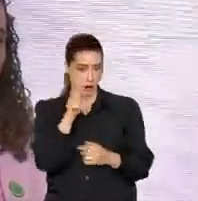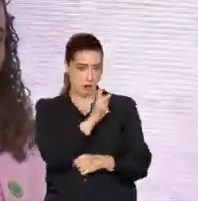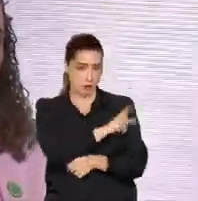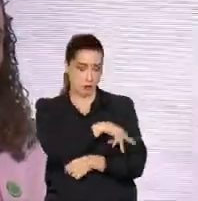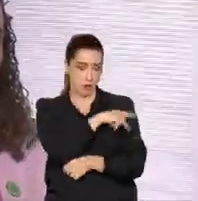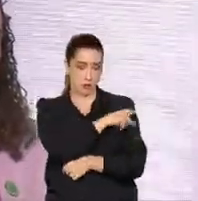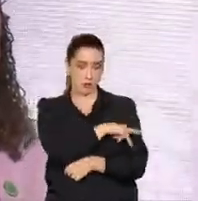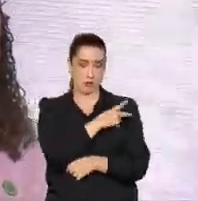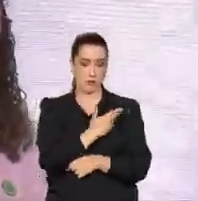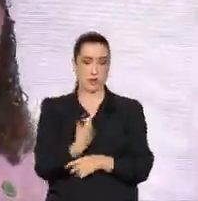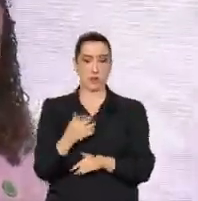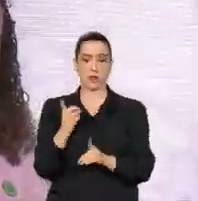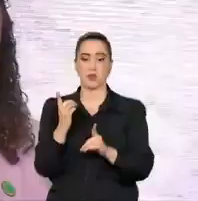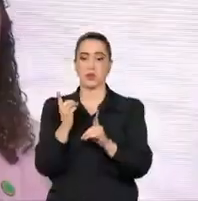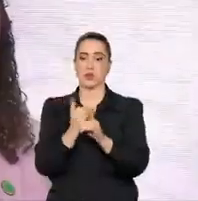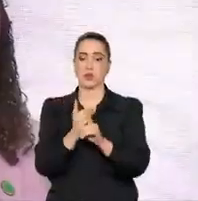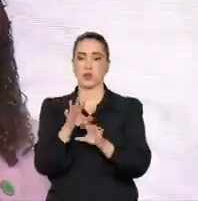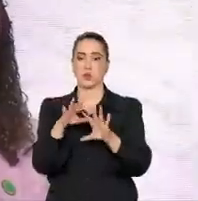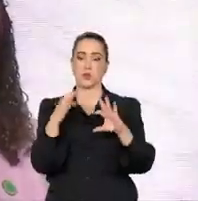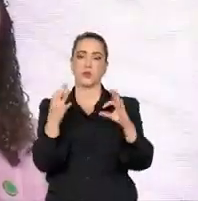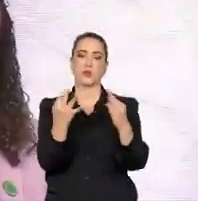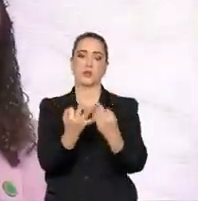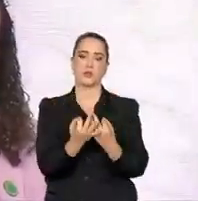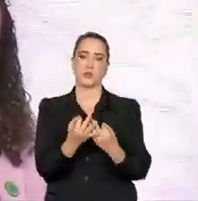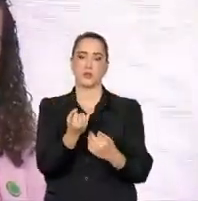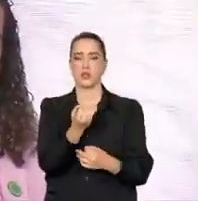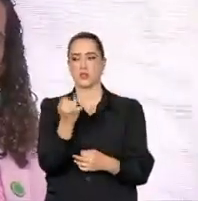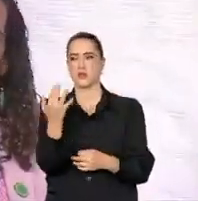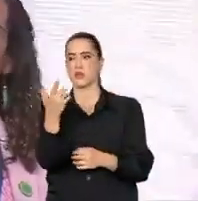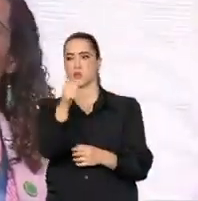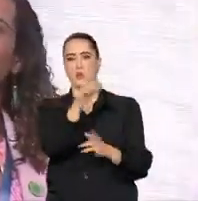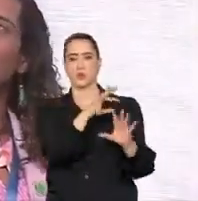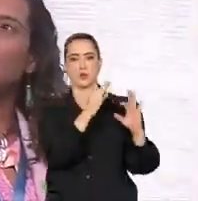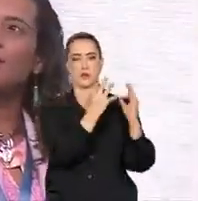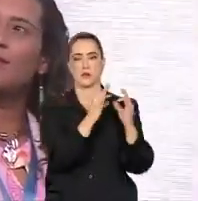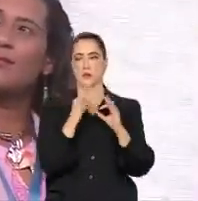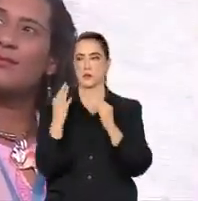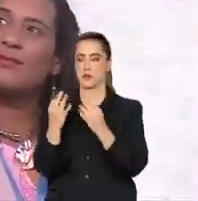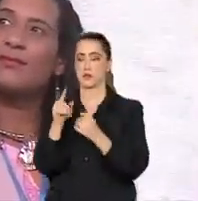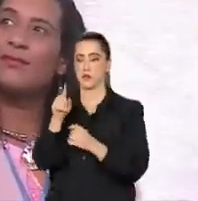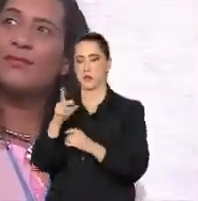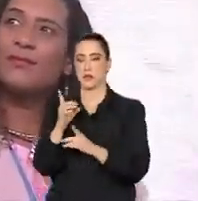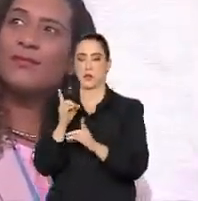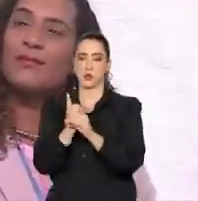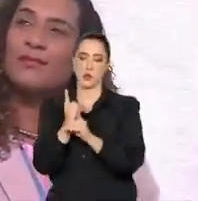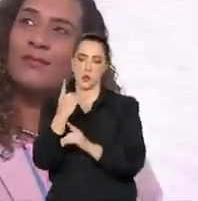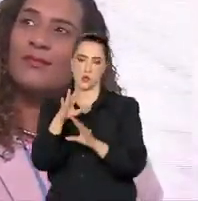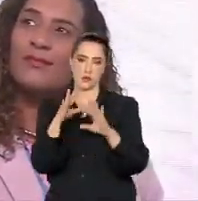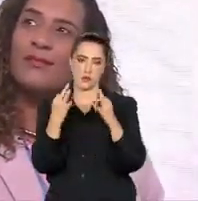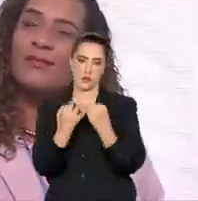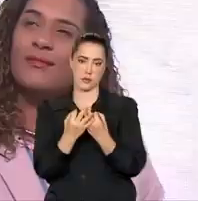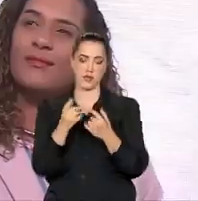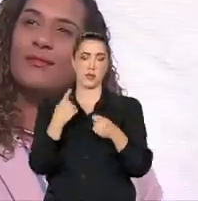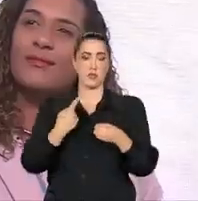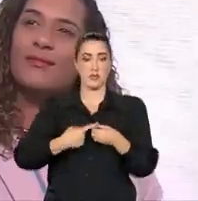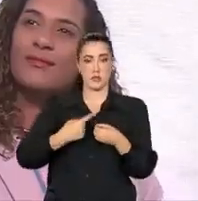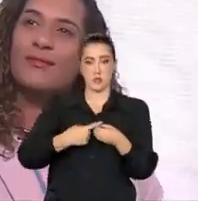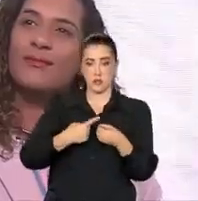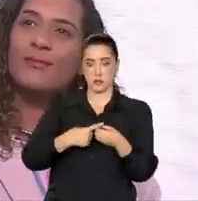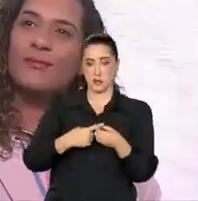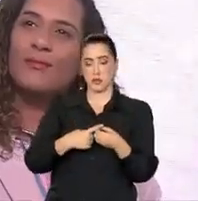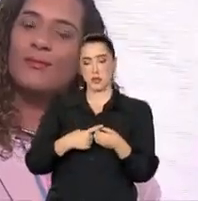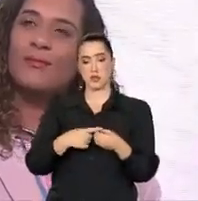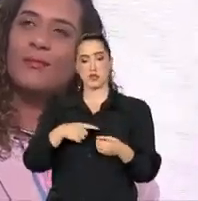ele encontrou-se com uma família, entre tantas famílias, da cidade de Guaribas.